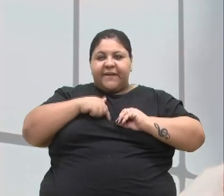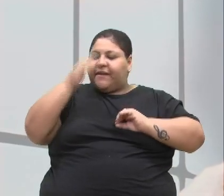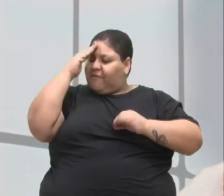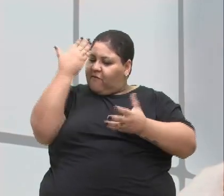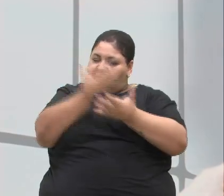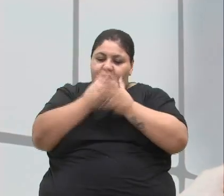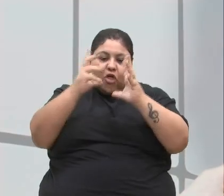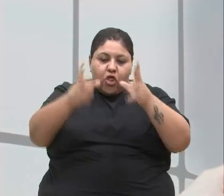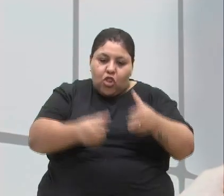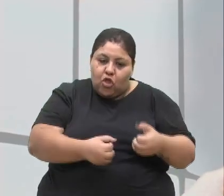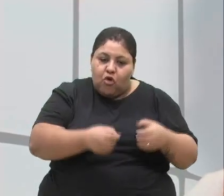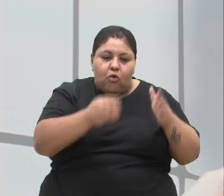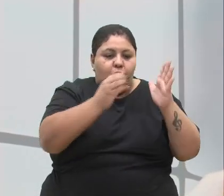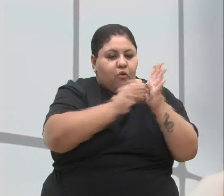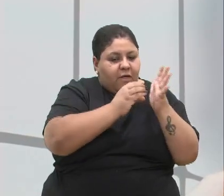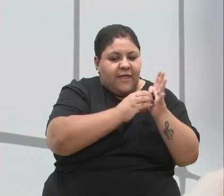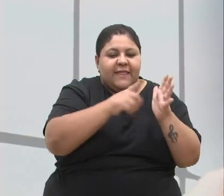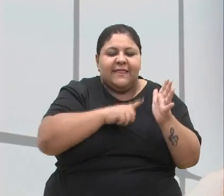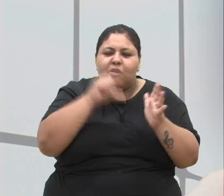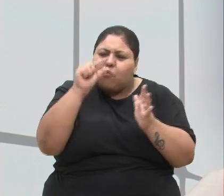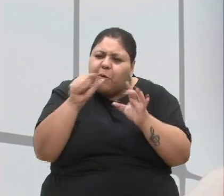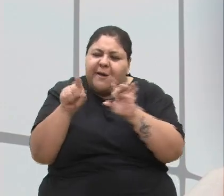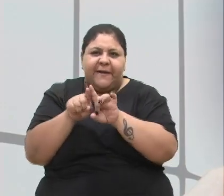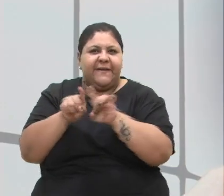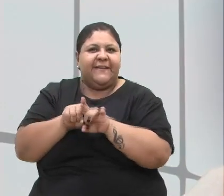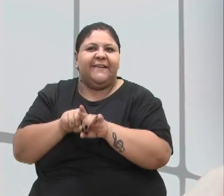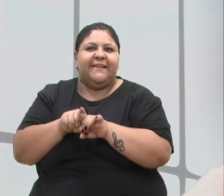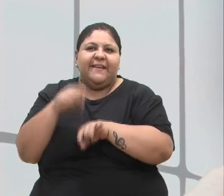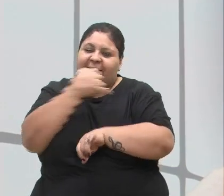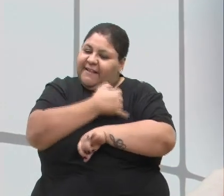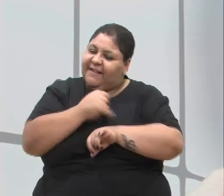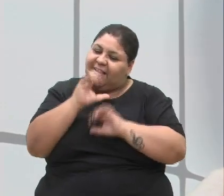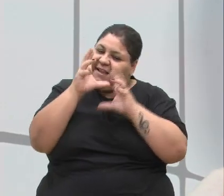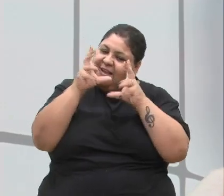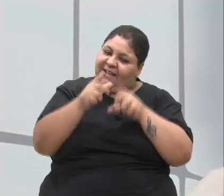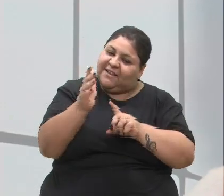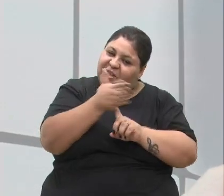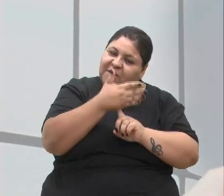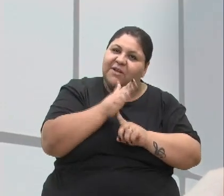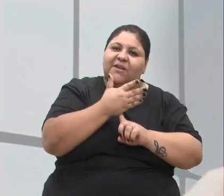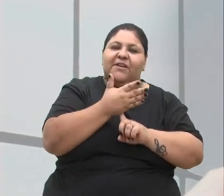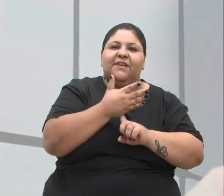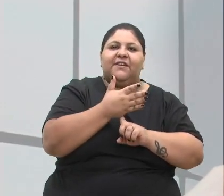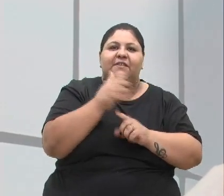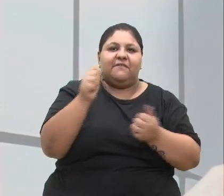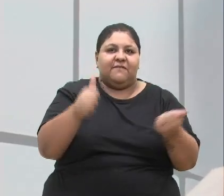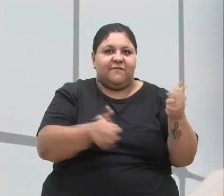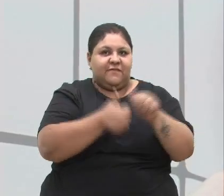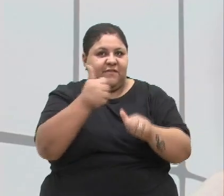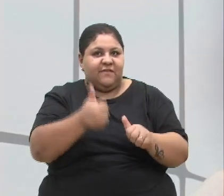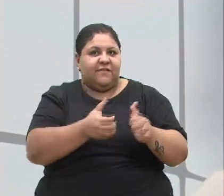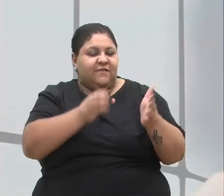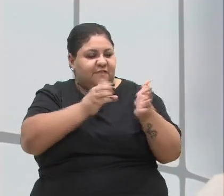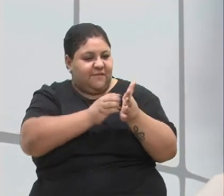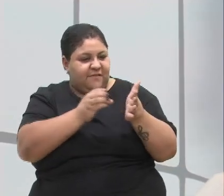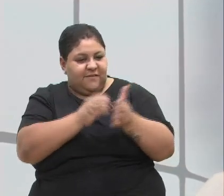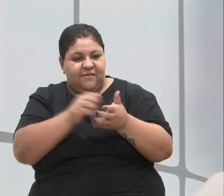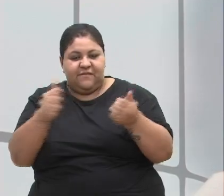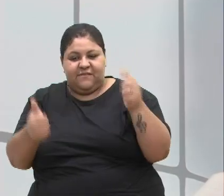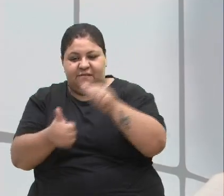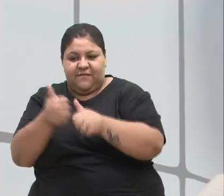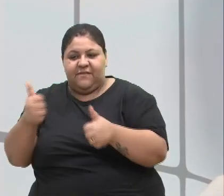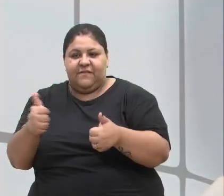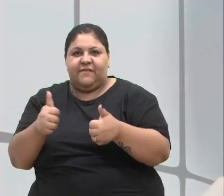todo servidor também tem um pouco disso. Então passa por tudo isso, essas bandeiras. Qualidade para o servidor público, qualidade para a